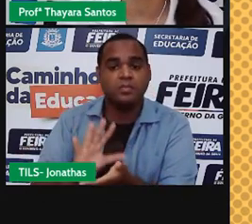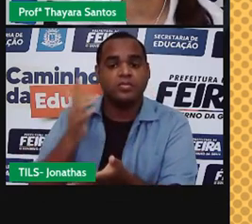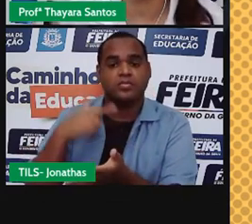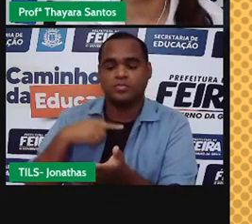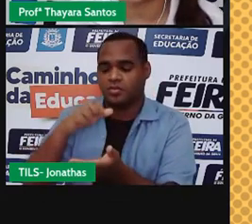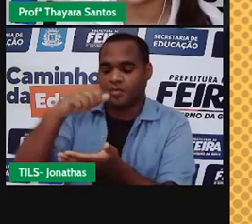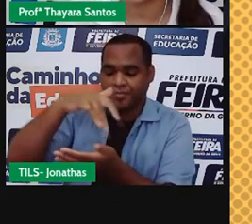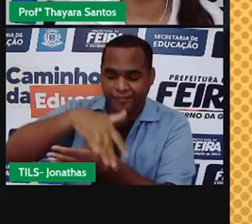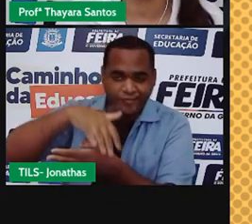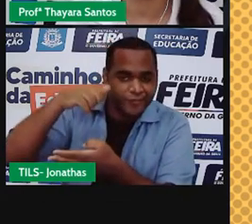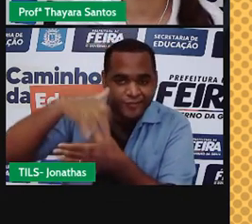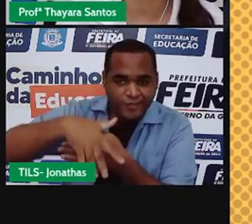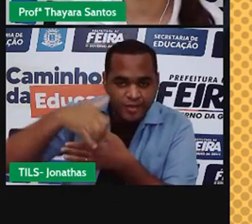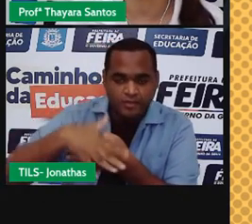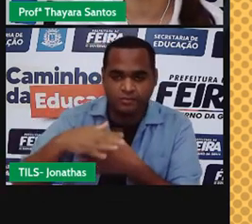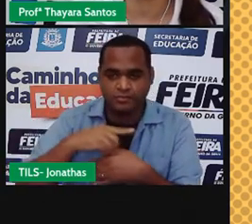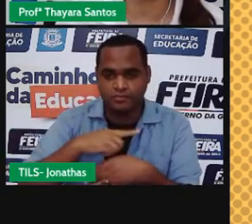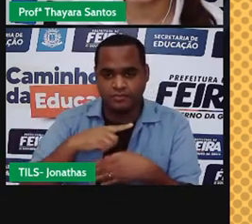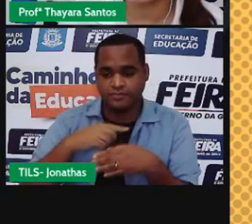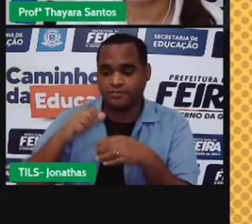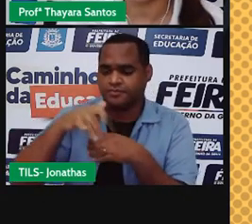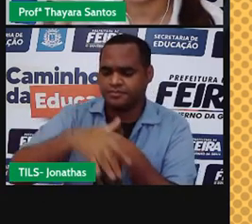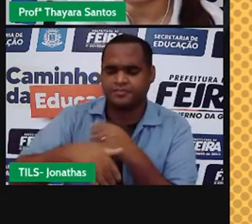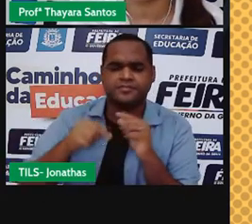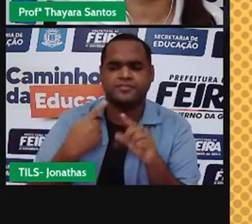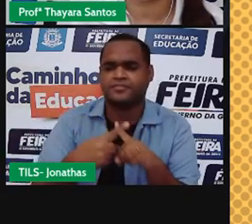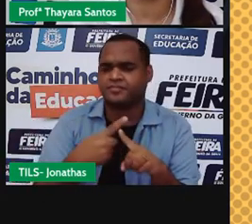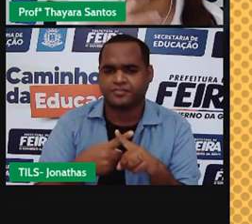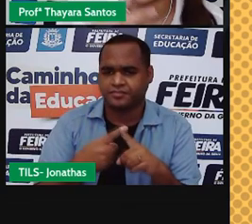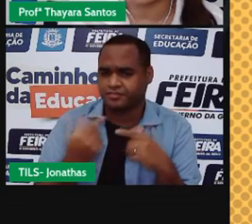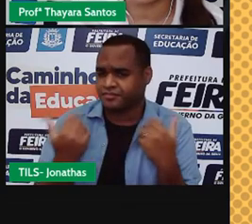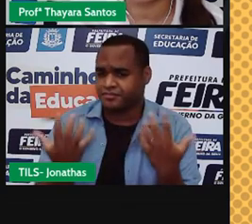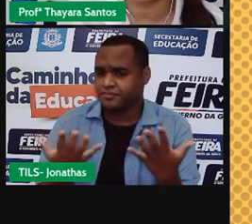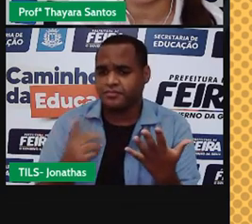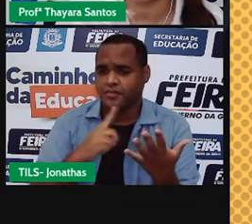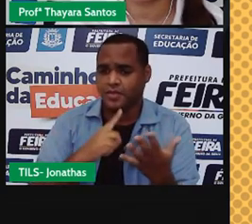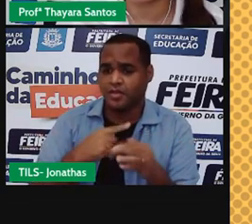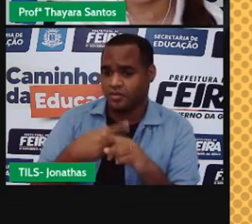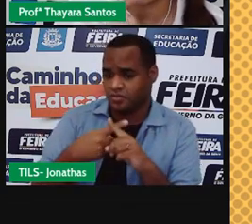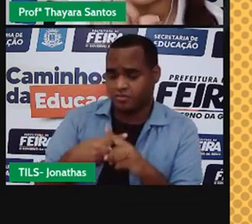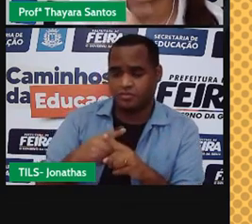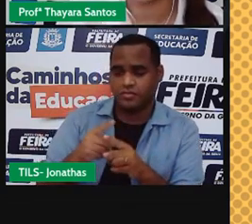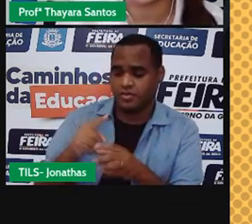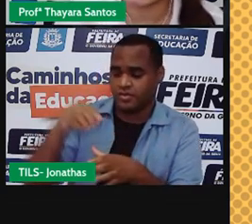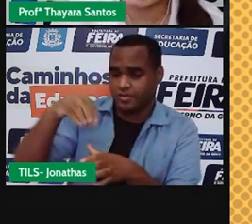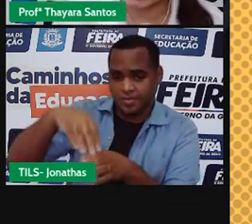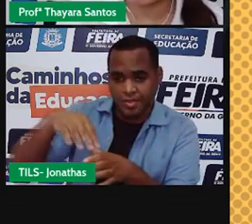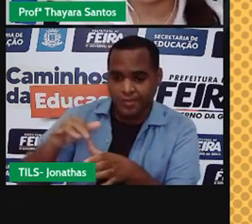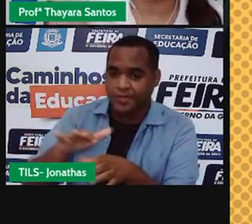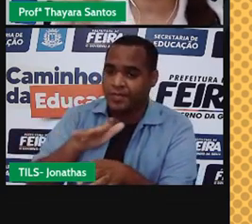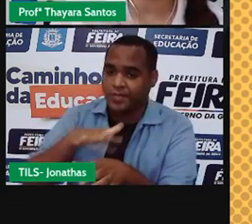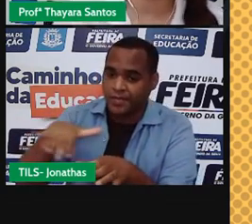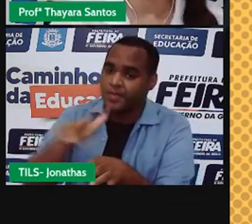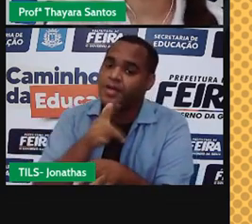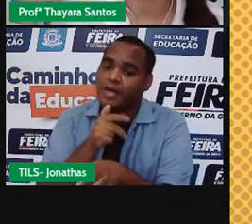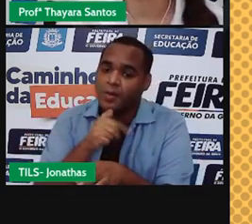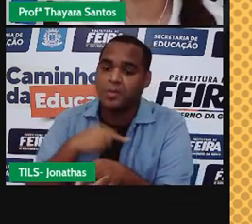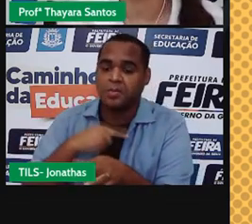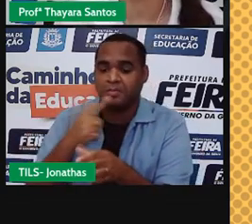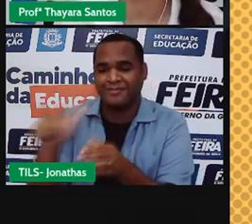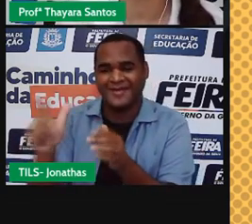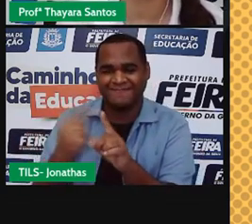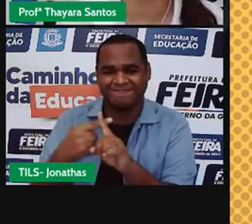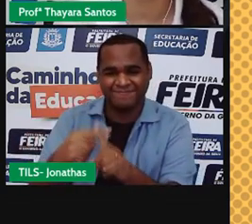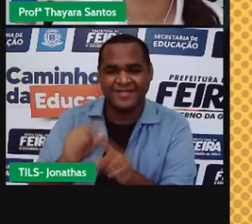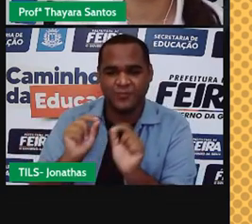ele vai transbordar. E ele vai transbordar por quê? Porque agora tem o volume ocupado pela água mais o volume